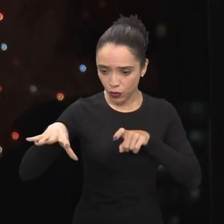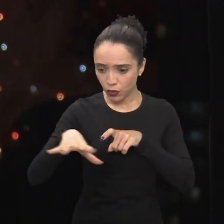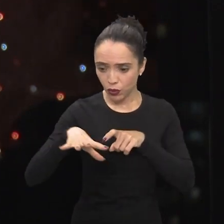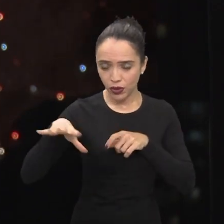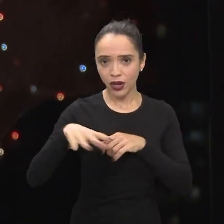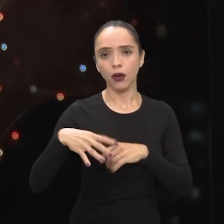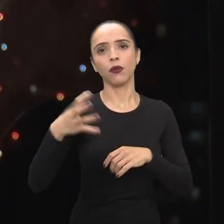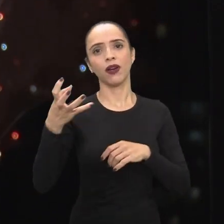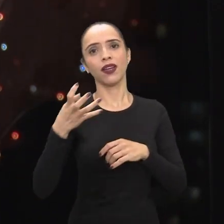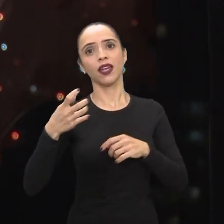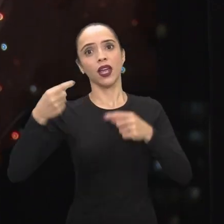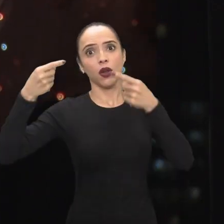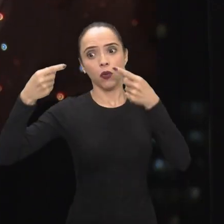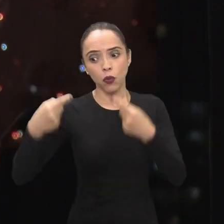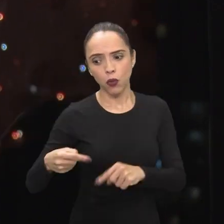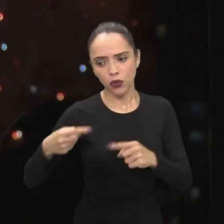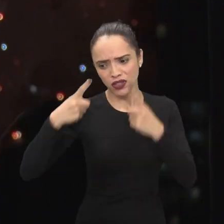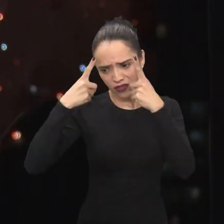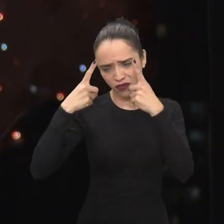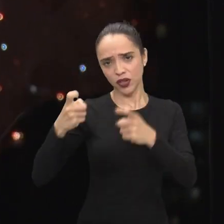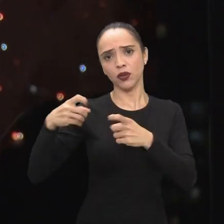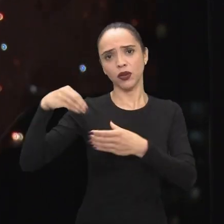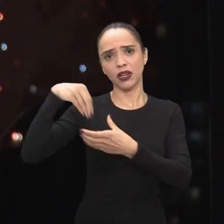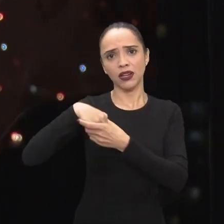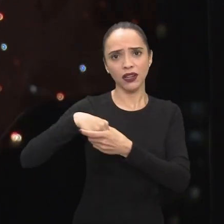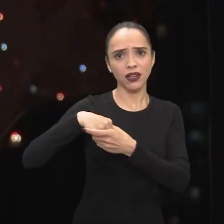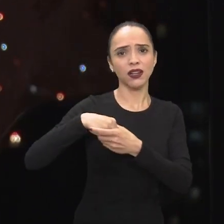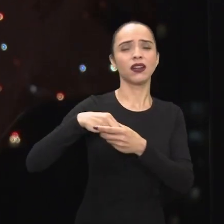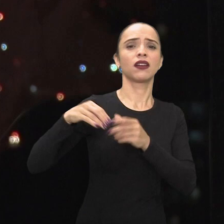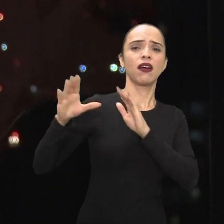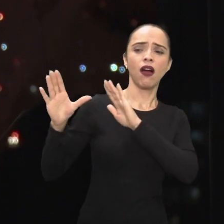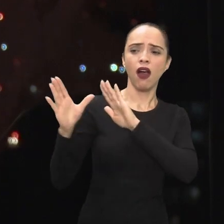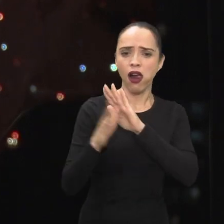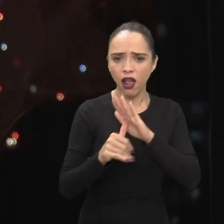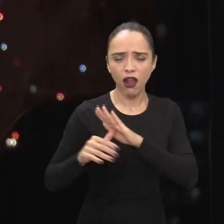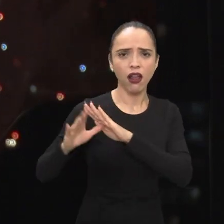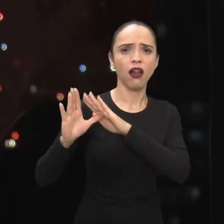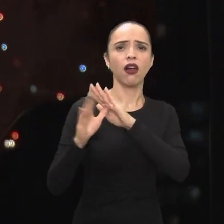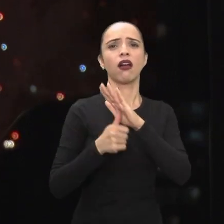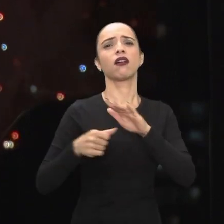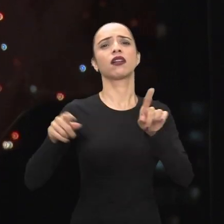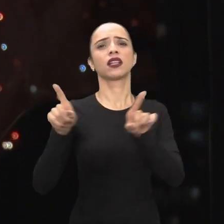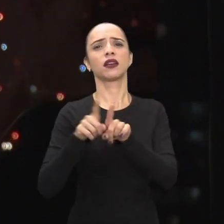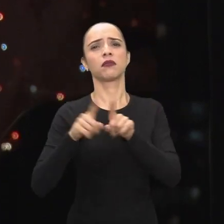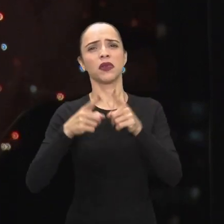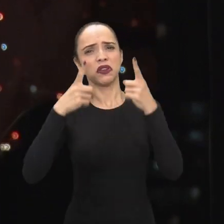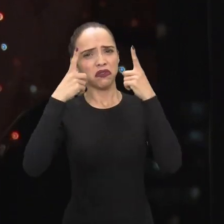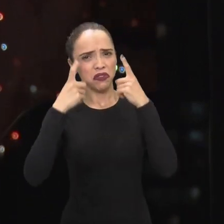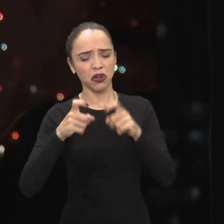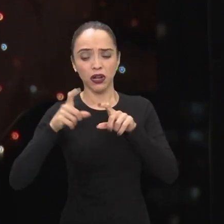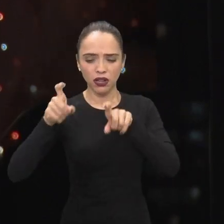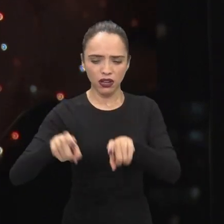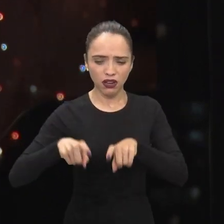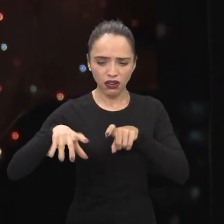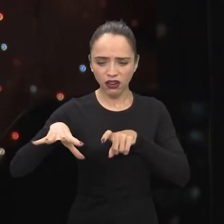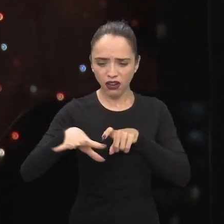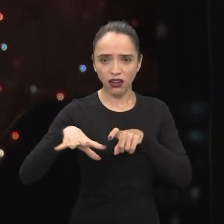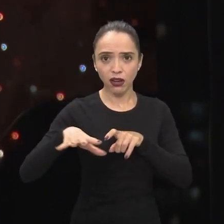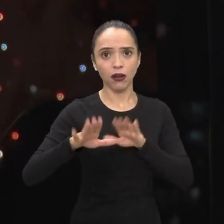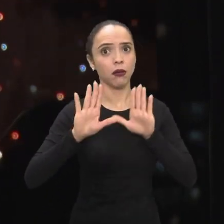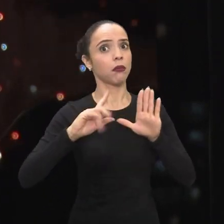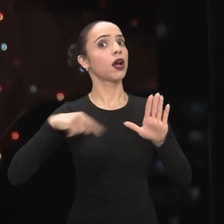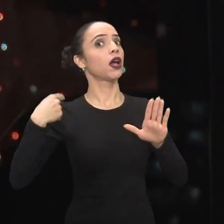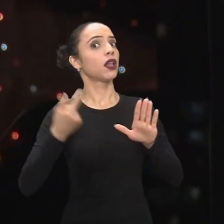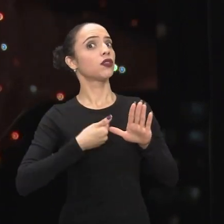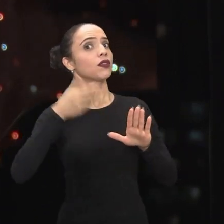ou seja querem combater a violência né os roubos a violência no campo mas